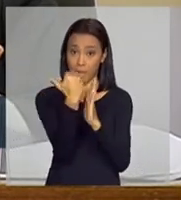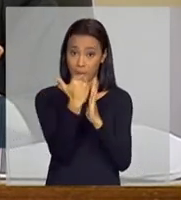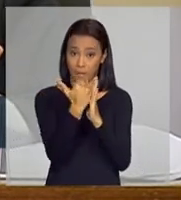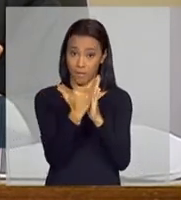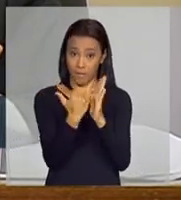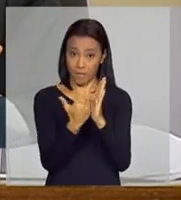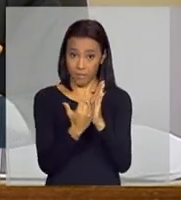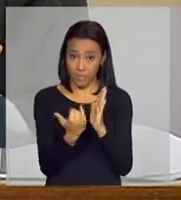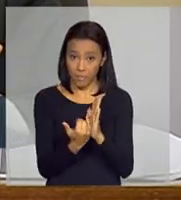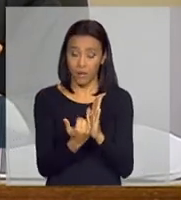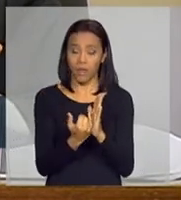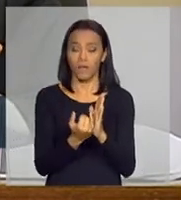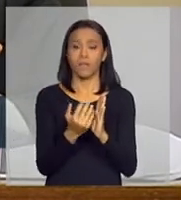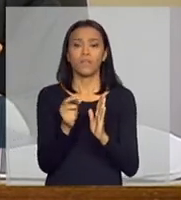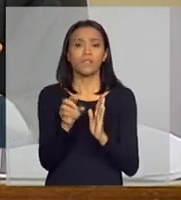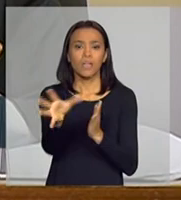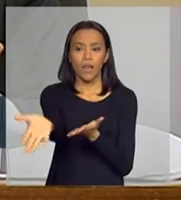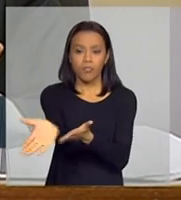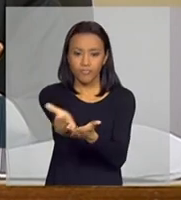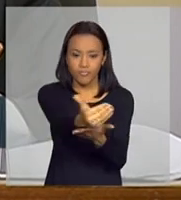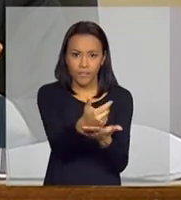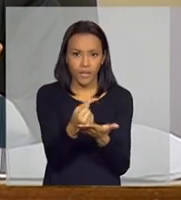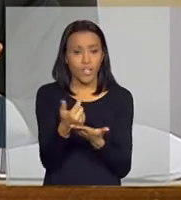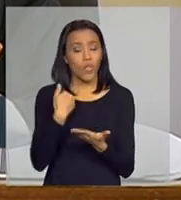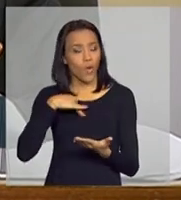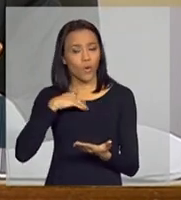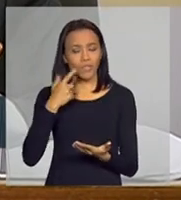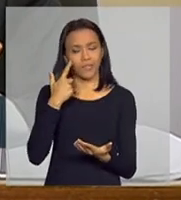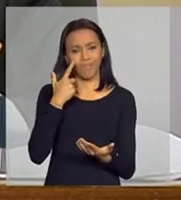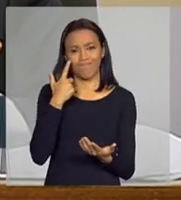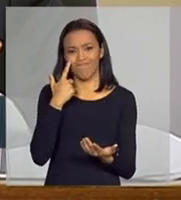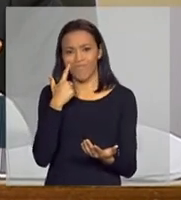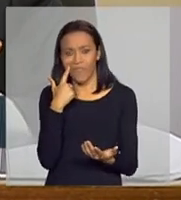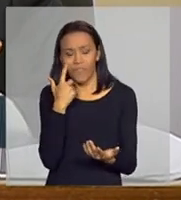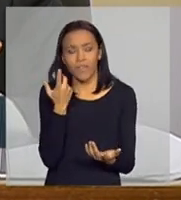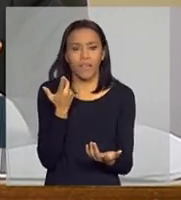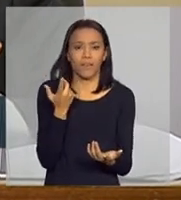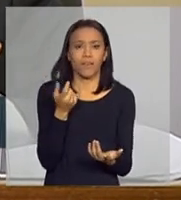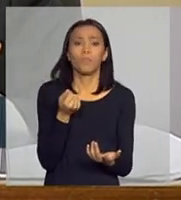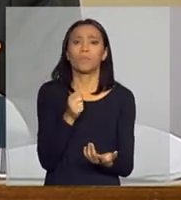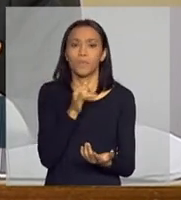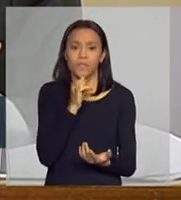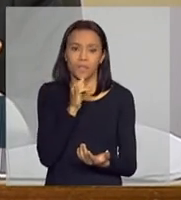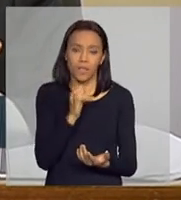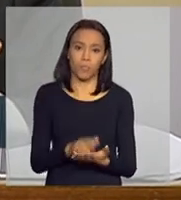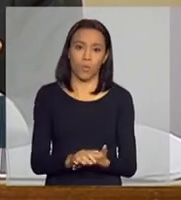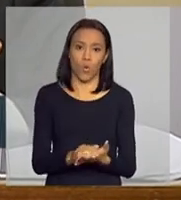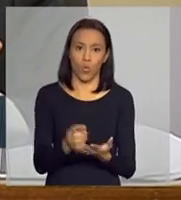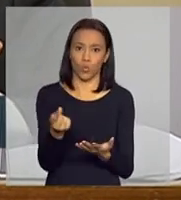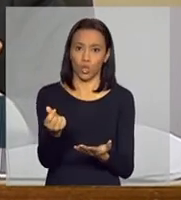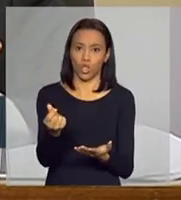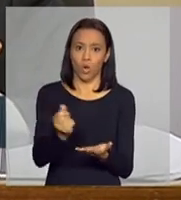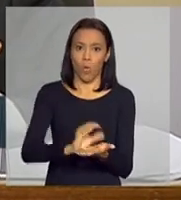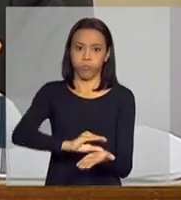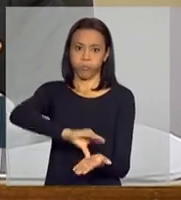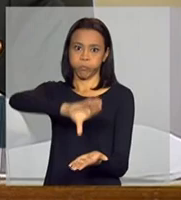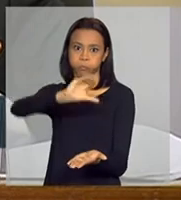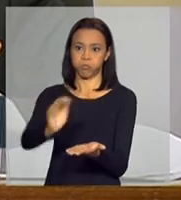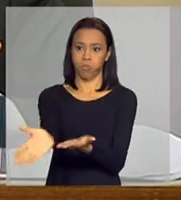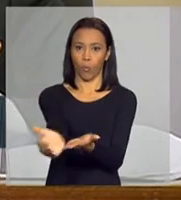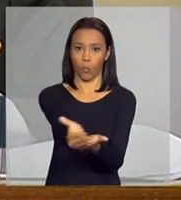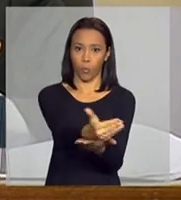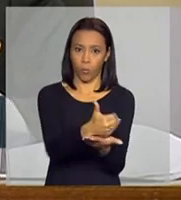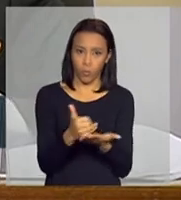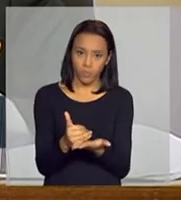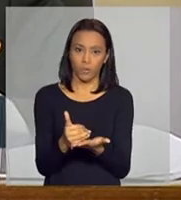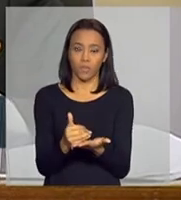né nosso praticamente não estamos prevendo uma receita extraordinária para este ano